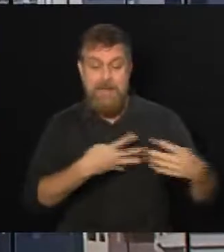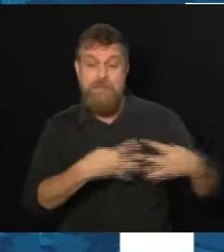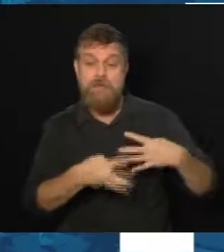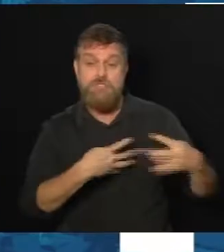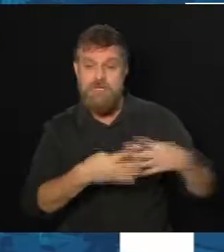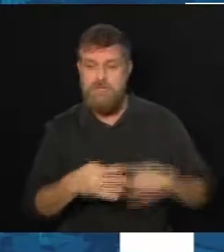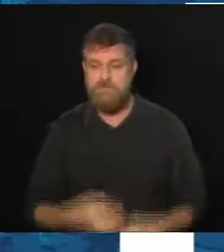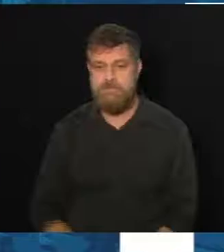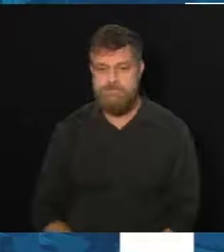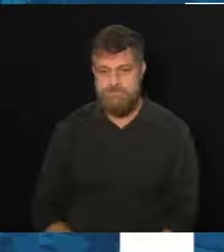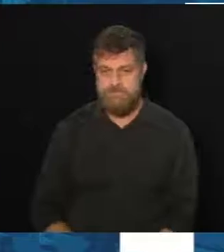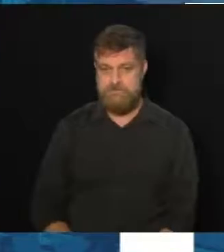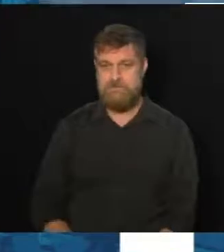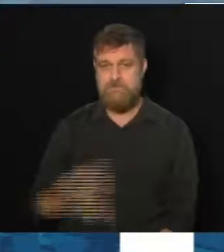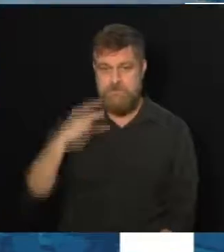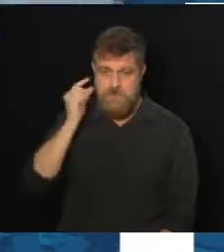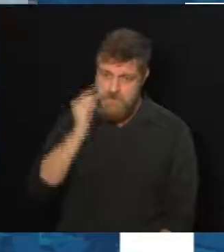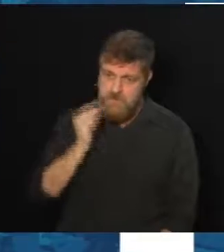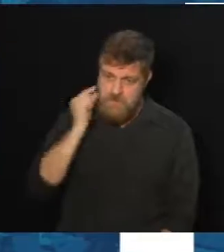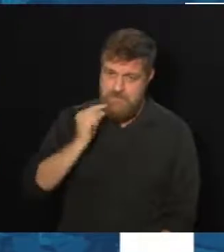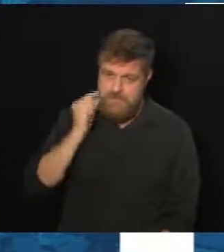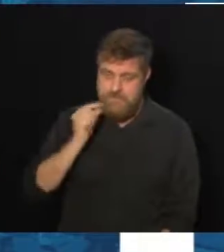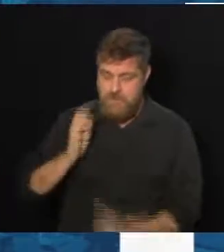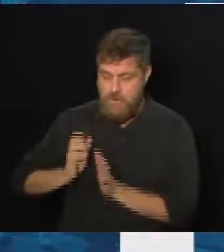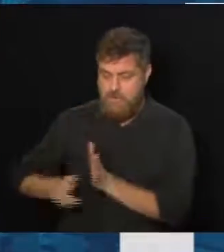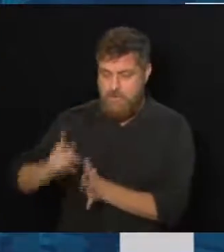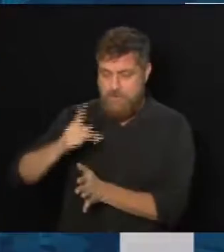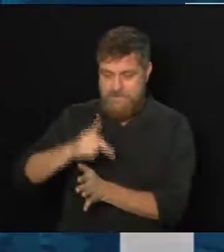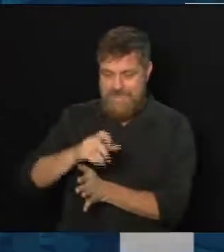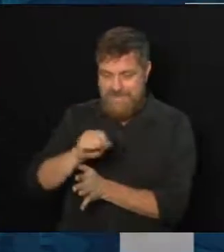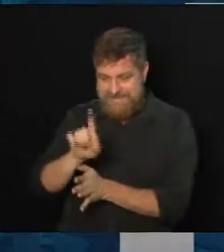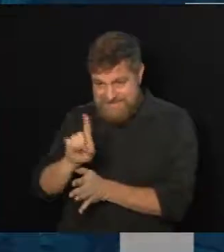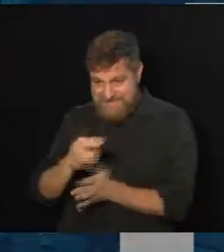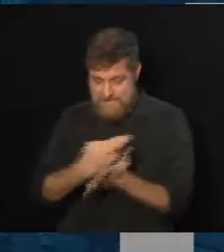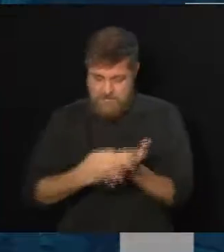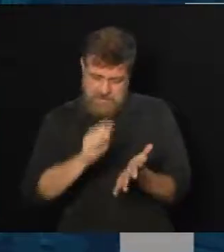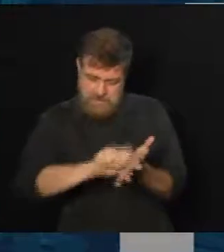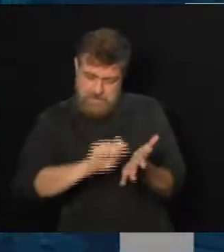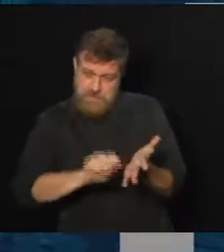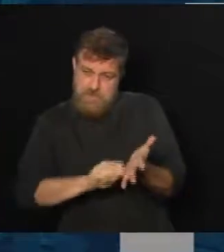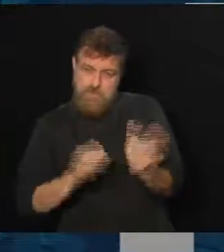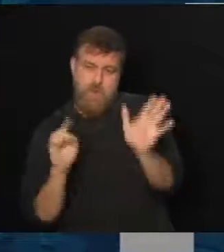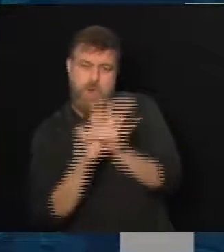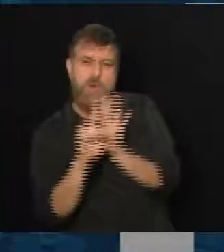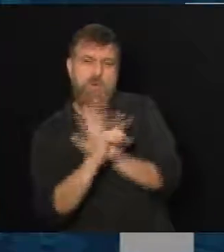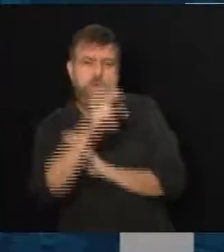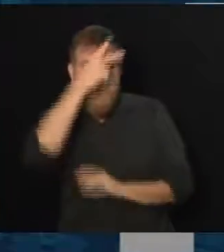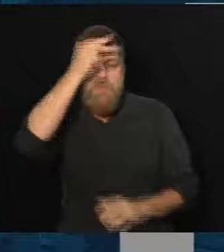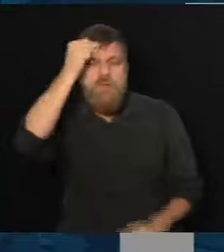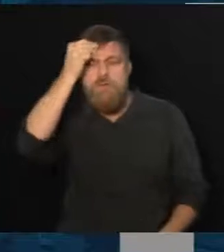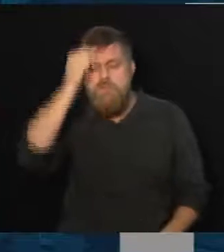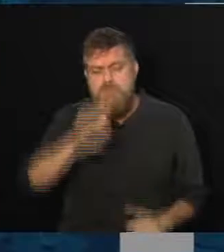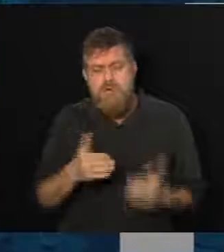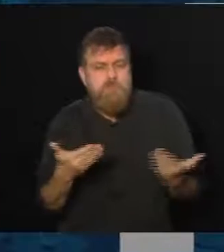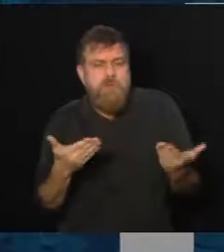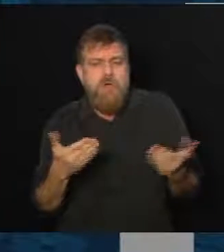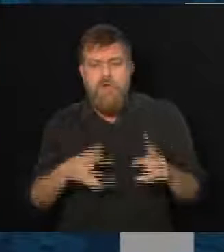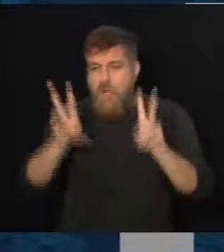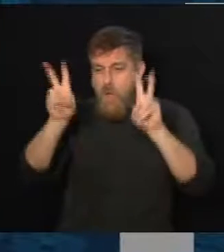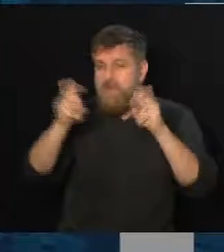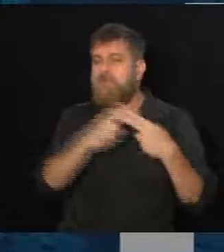Geraldo. O vereador Marcelo Silva, do PSD, apresentou um requerimento onde solicita informações do Executivo sobre